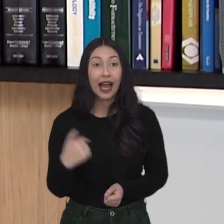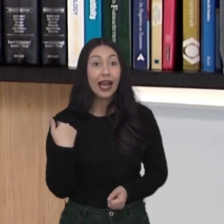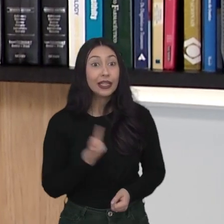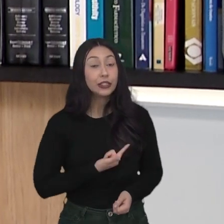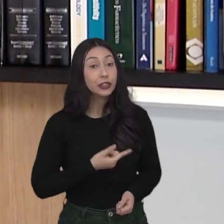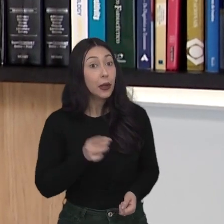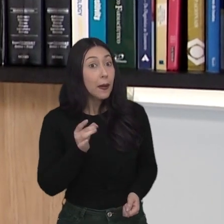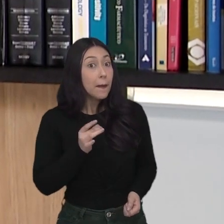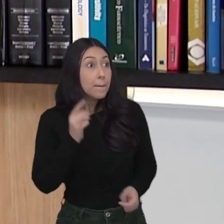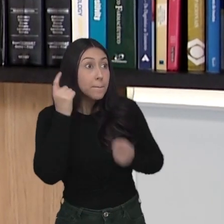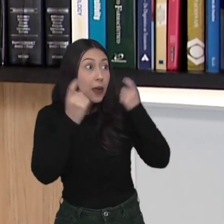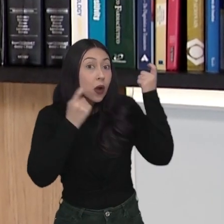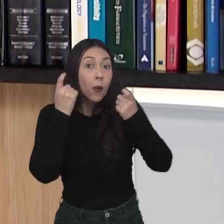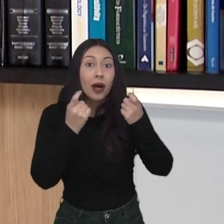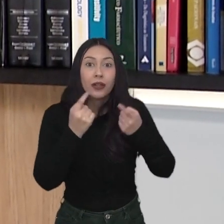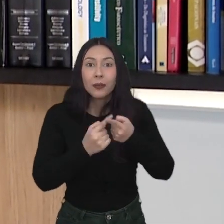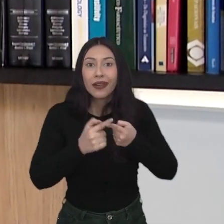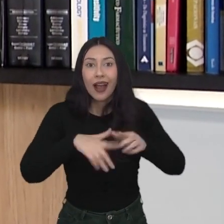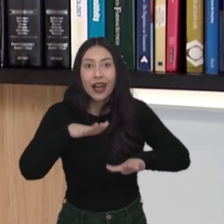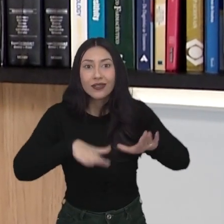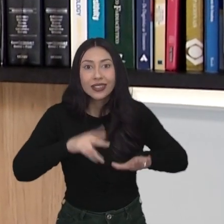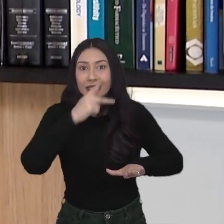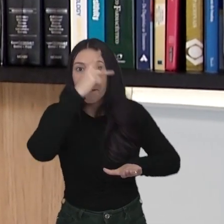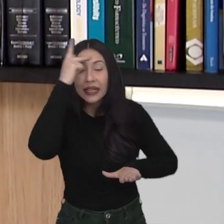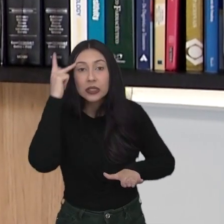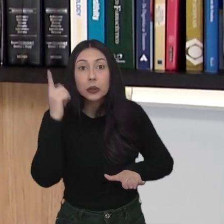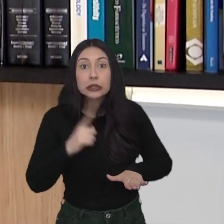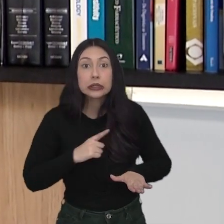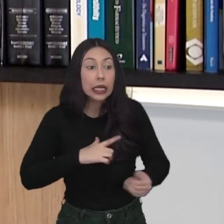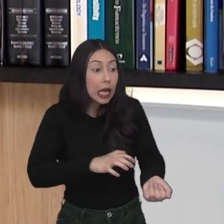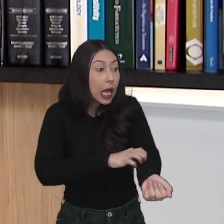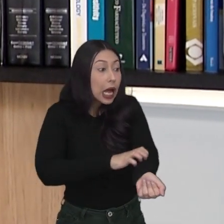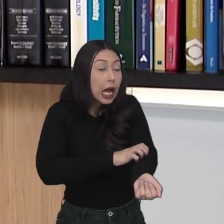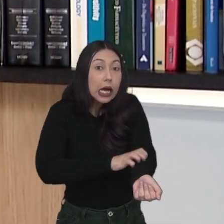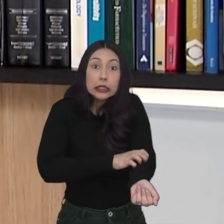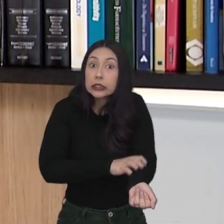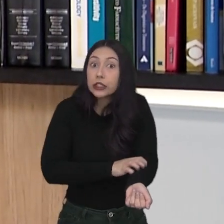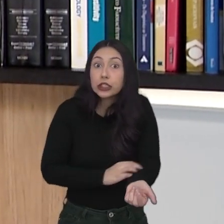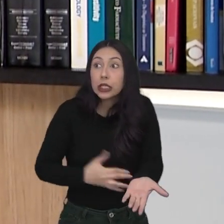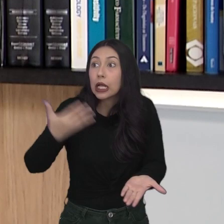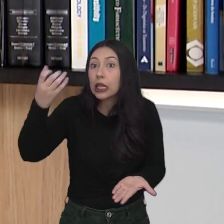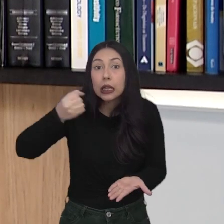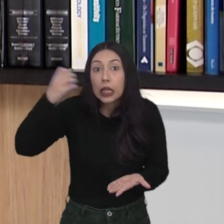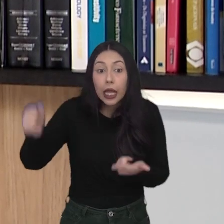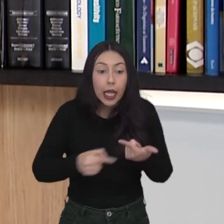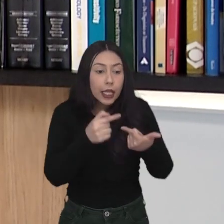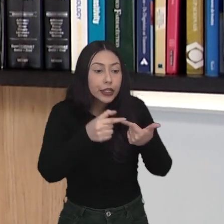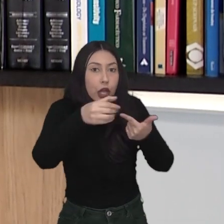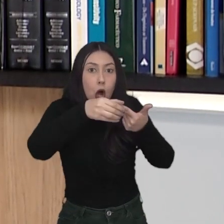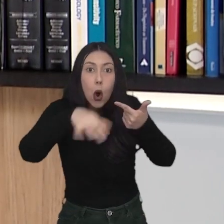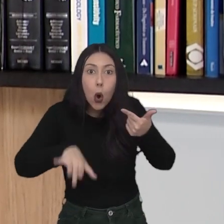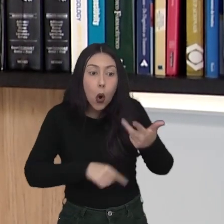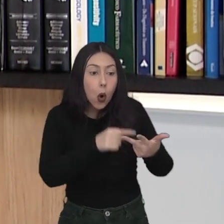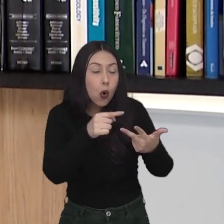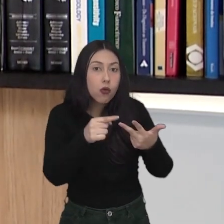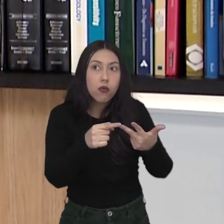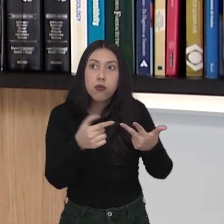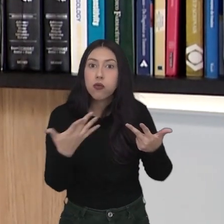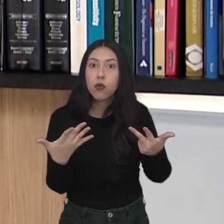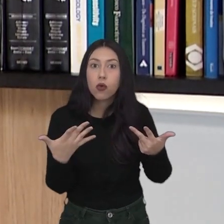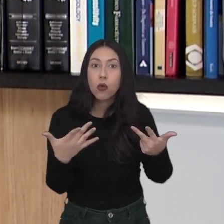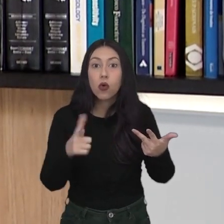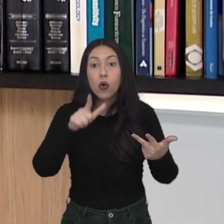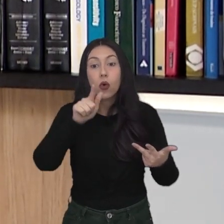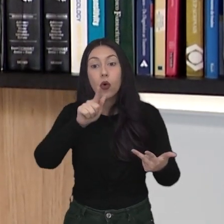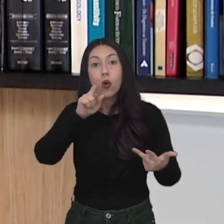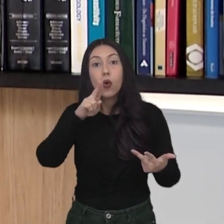mais teme é a anafilaxia. Então, os pacientes alérgicos a castanhas, a leite, alérgicos a ovo,